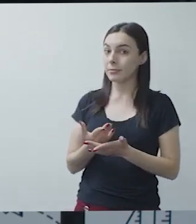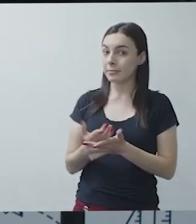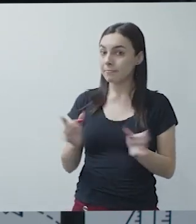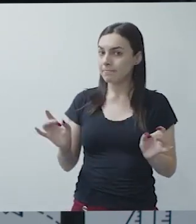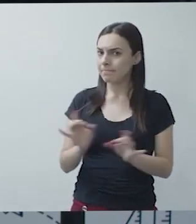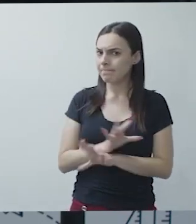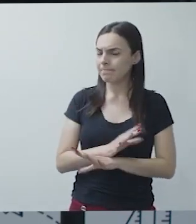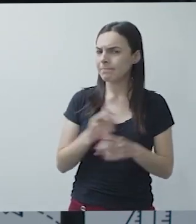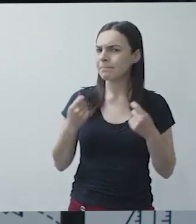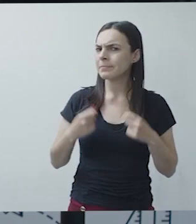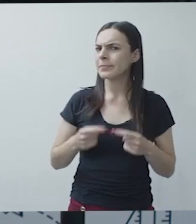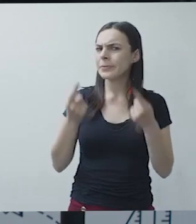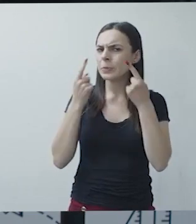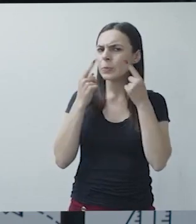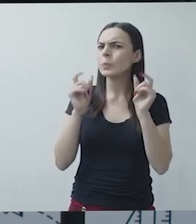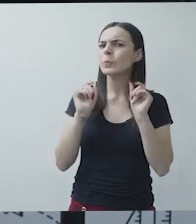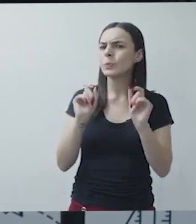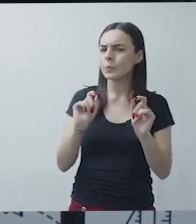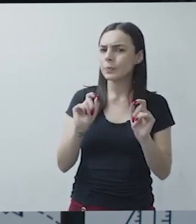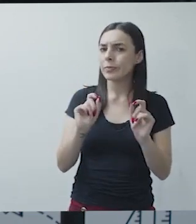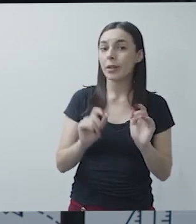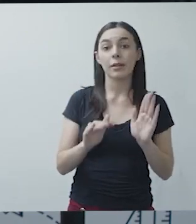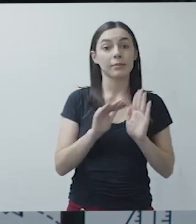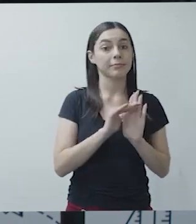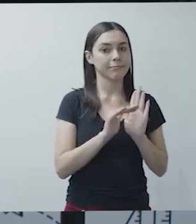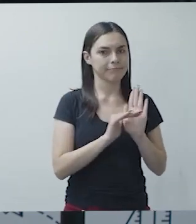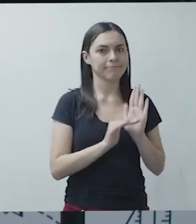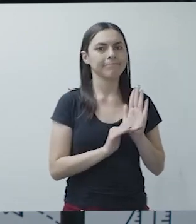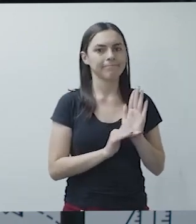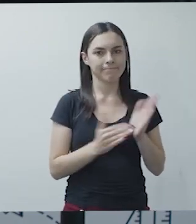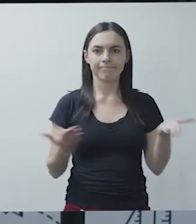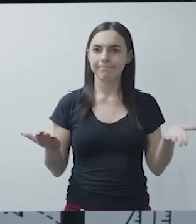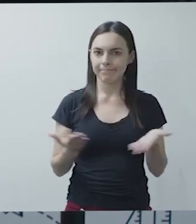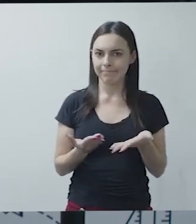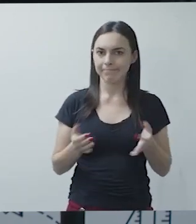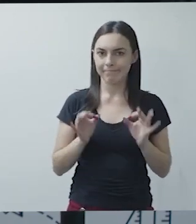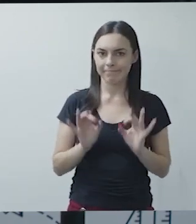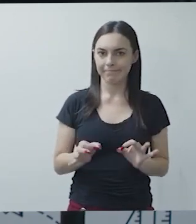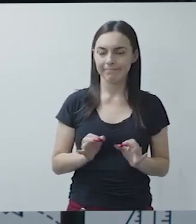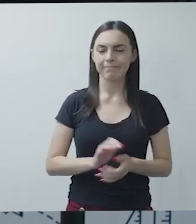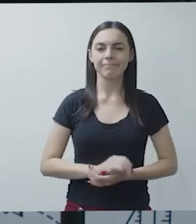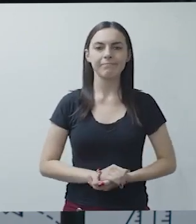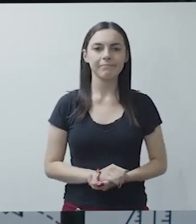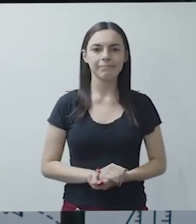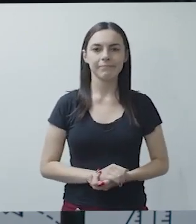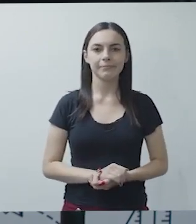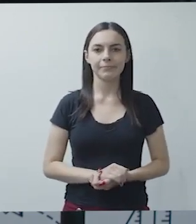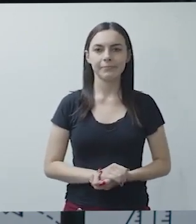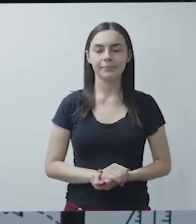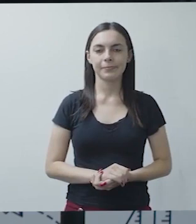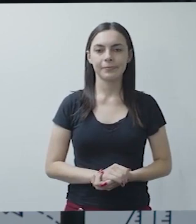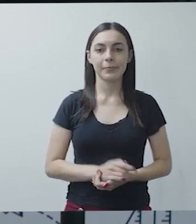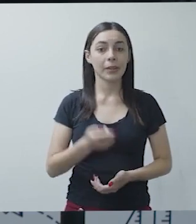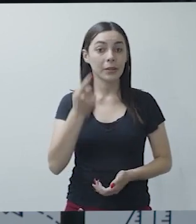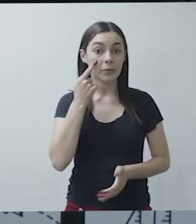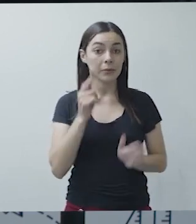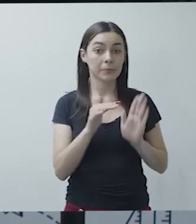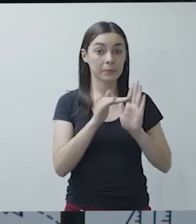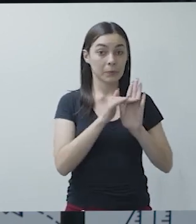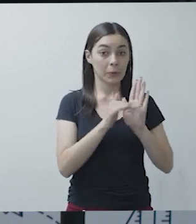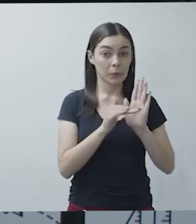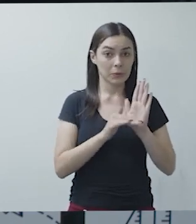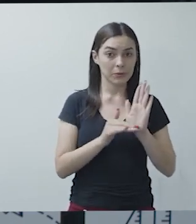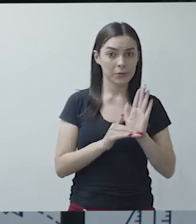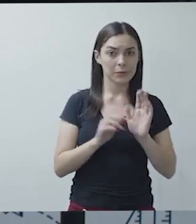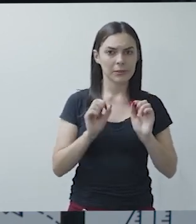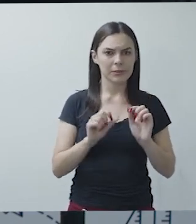aula, o que nós precisamos olhar? A nossa rotina, não é mesmo? Então, olha lá, vamos ver a nossa rotina e ver se